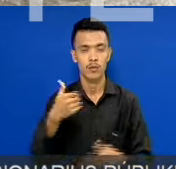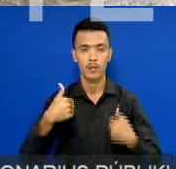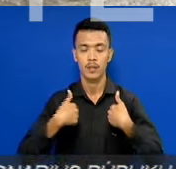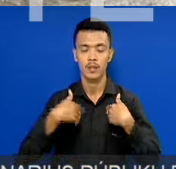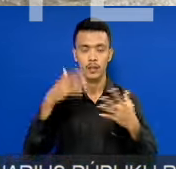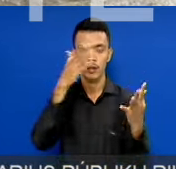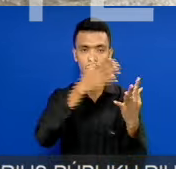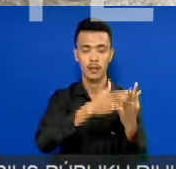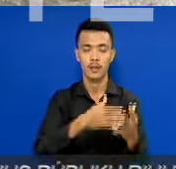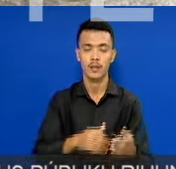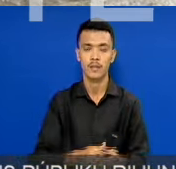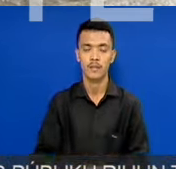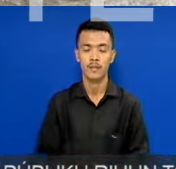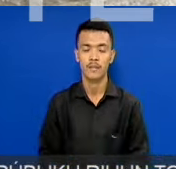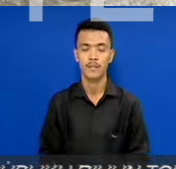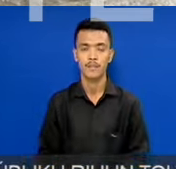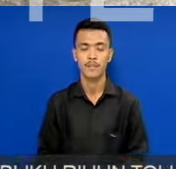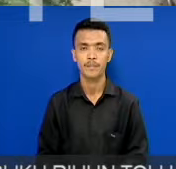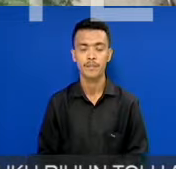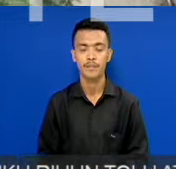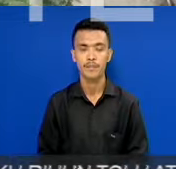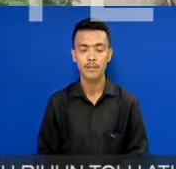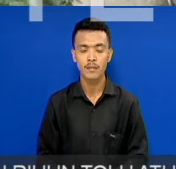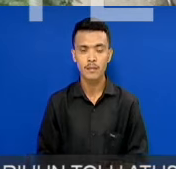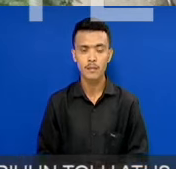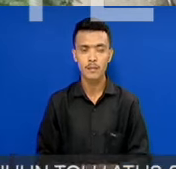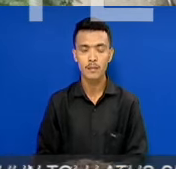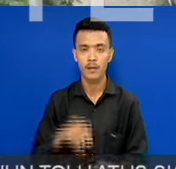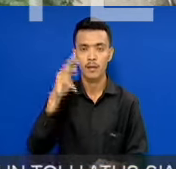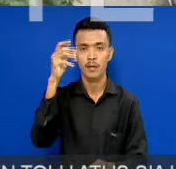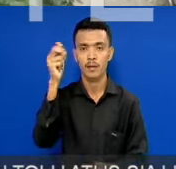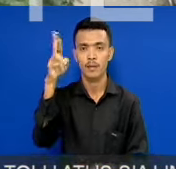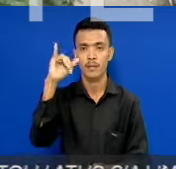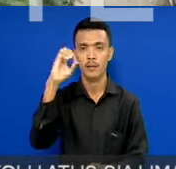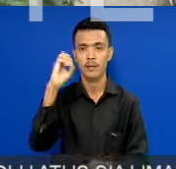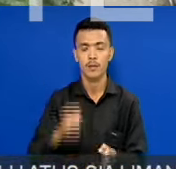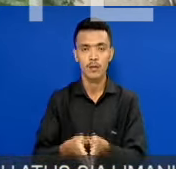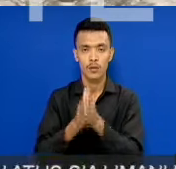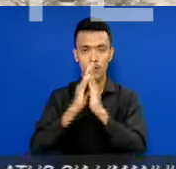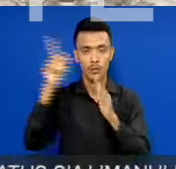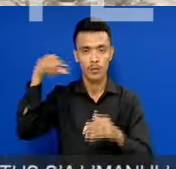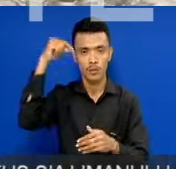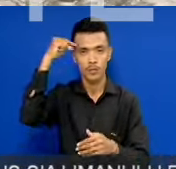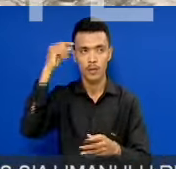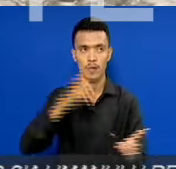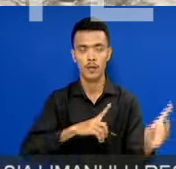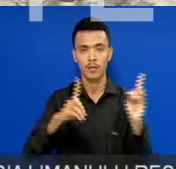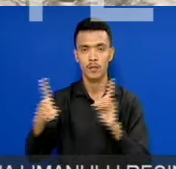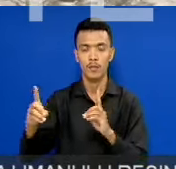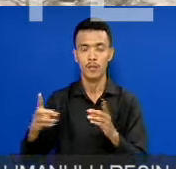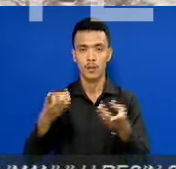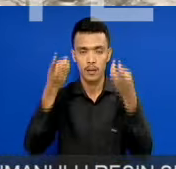ga ba. Ne ben te ko na ba ya mo klara ne. Cidadão Mário Bento Soares susu ba governo. A tu aplica sanção